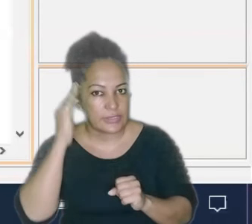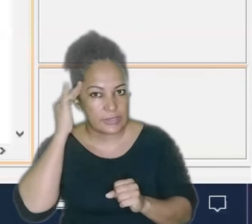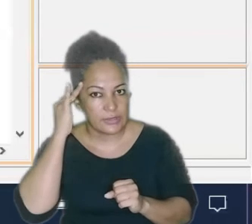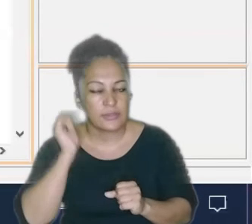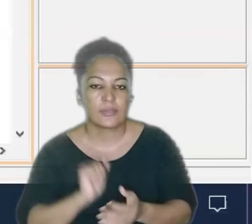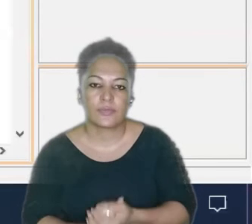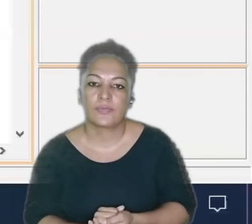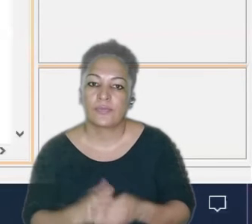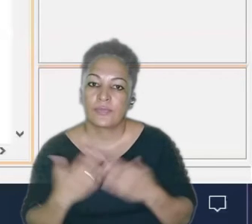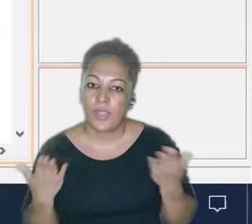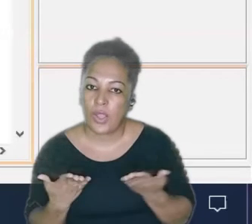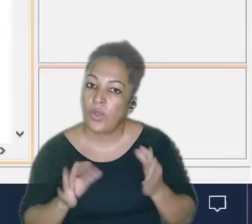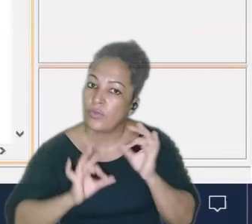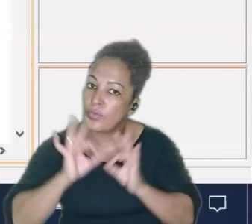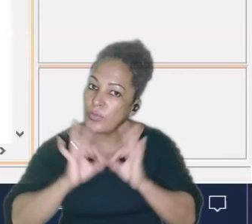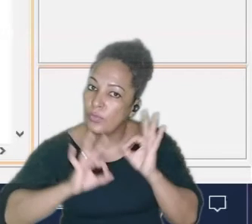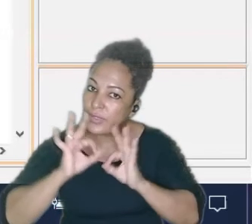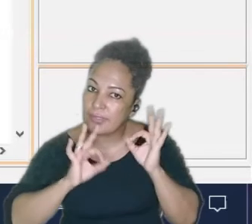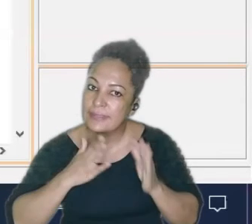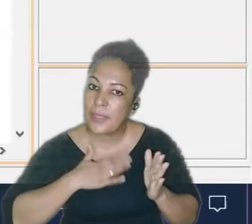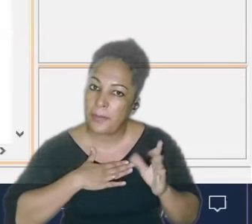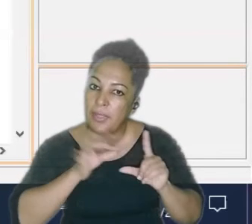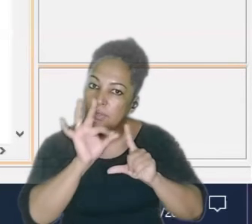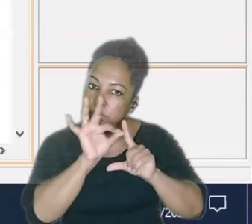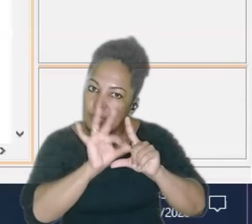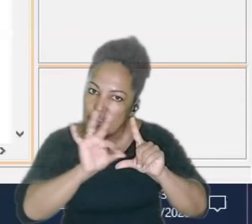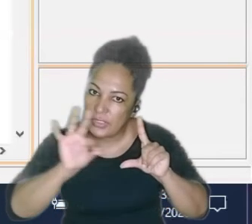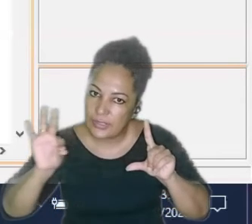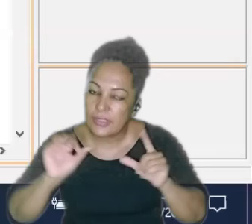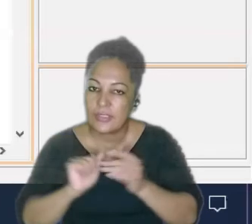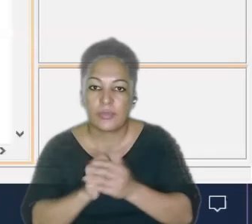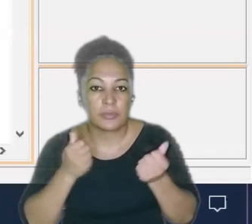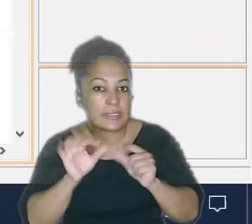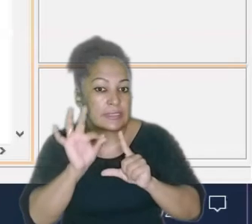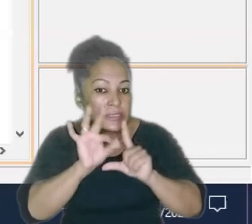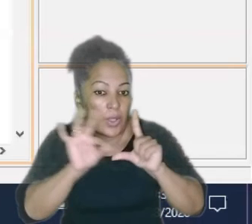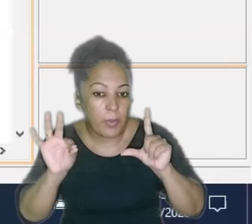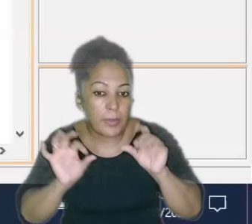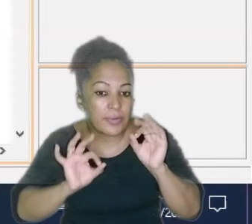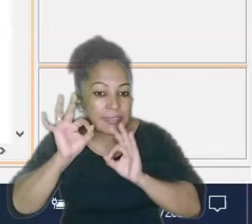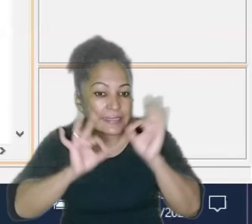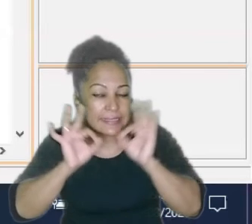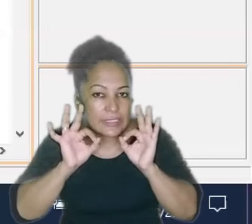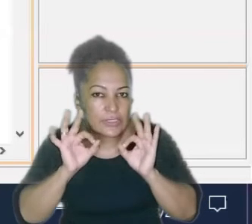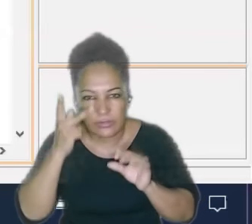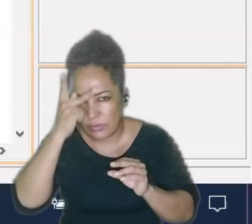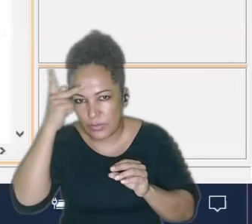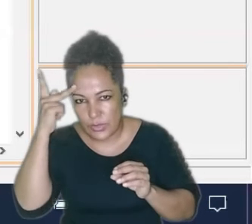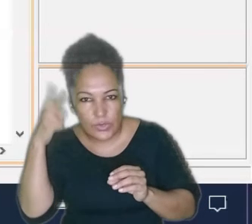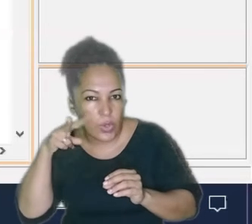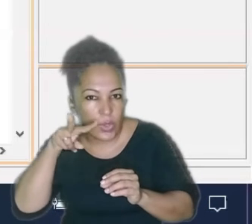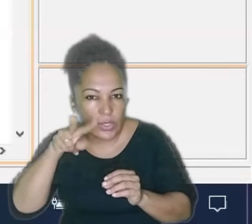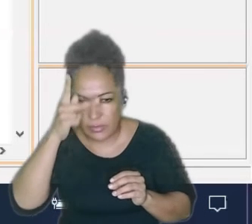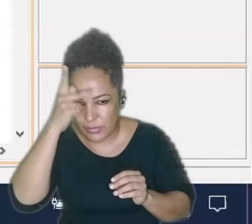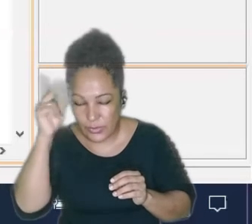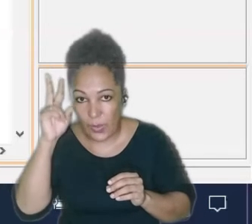sim. Então, vamos agora arrumar o meu diagrama, tá? A gente tem que arrumar ele, ó, porque esse vai ficar bem bonitinho, bem organizado para a